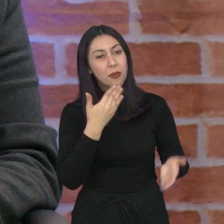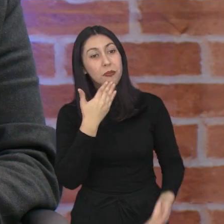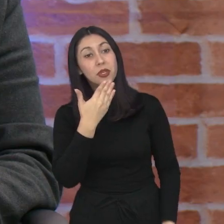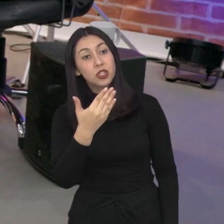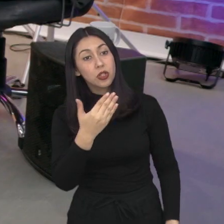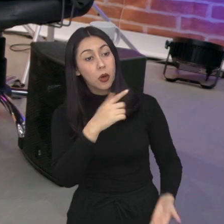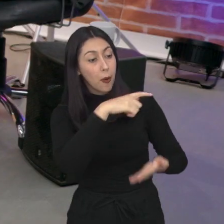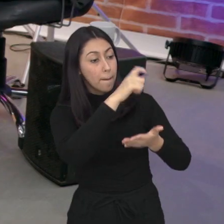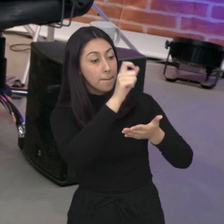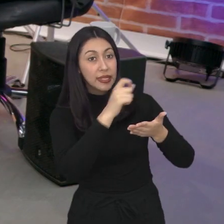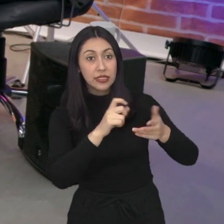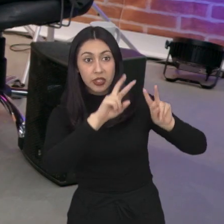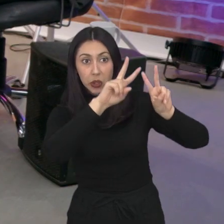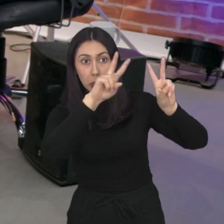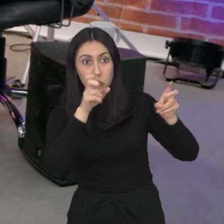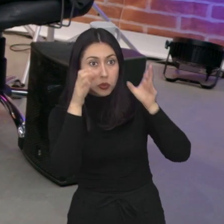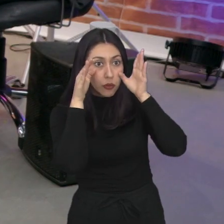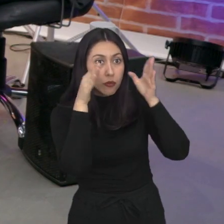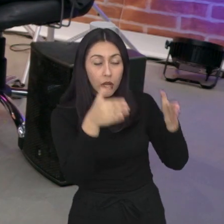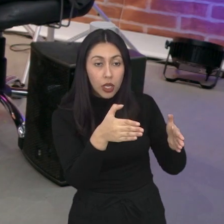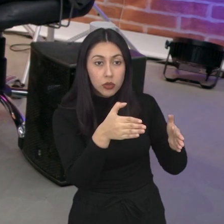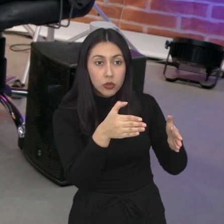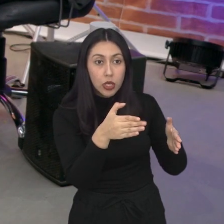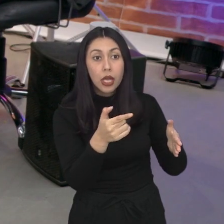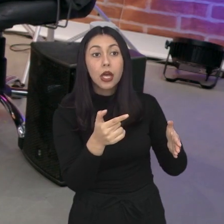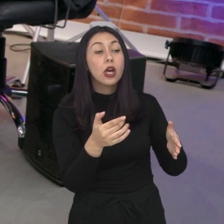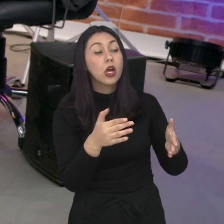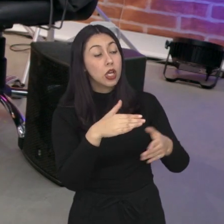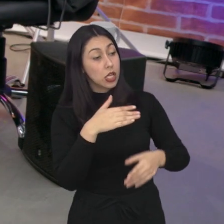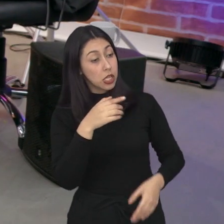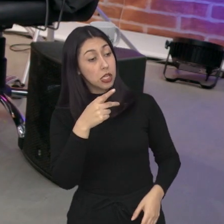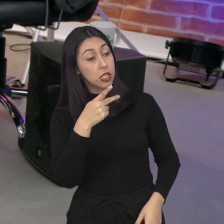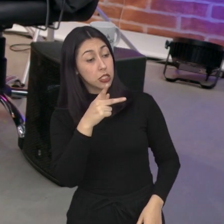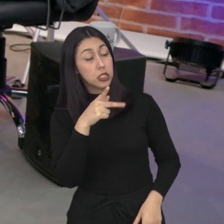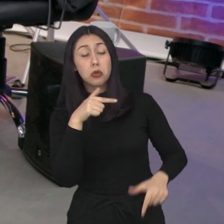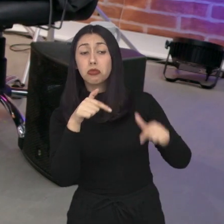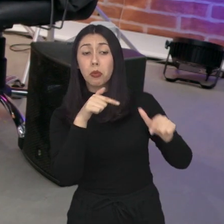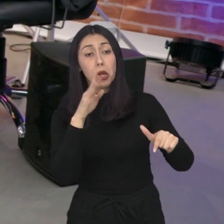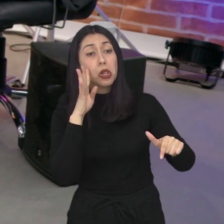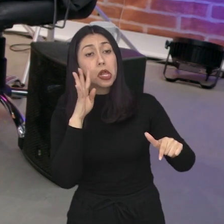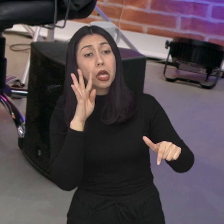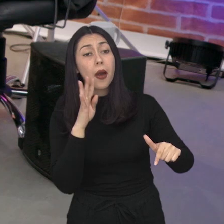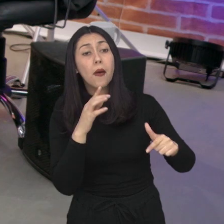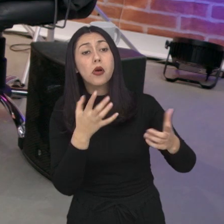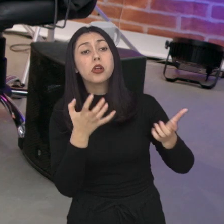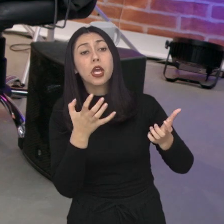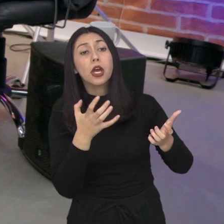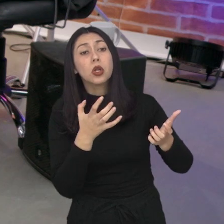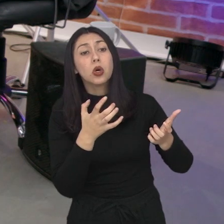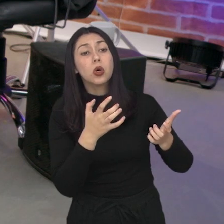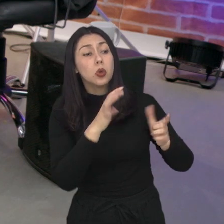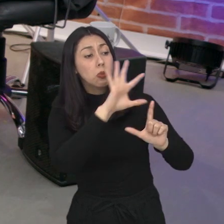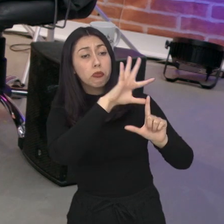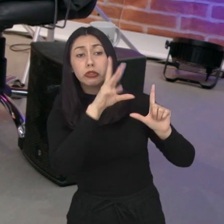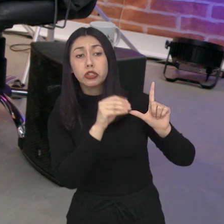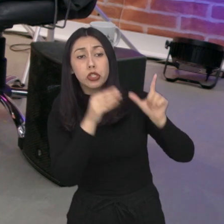pra você escrever algo sobre algum tema específico? Mano, gostamos do seu trampo, quero que você escreva sobre isso, que está em alta no